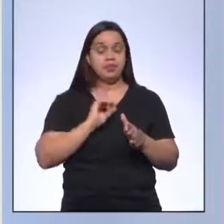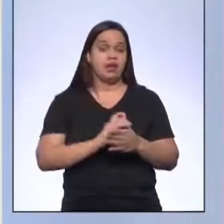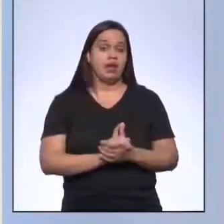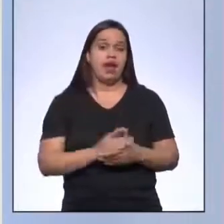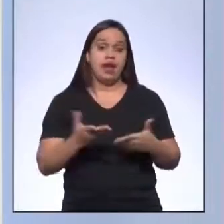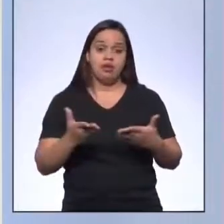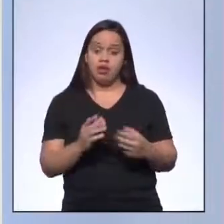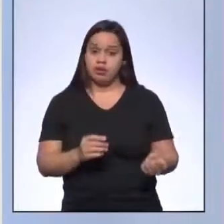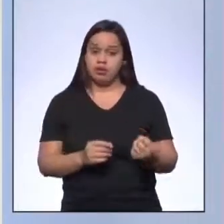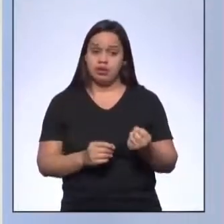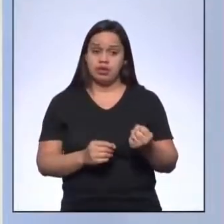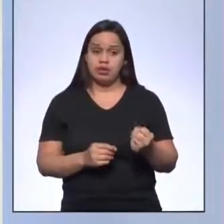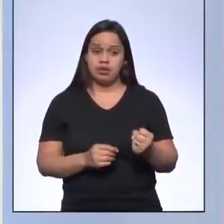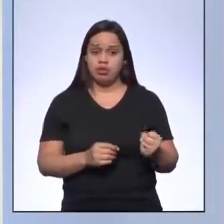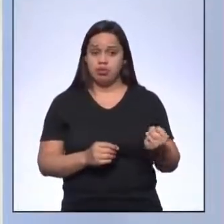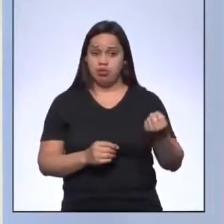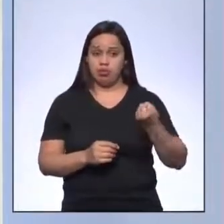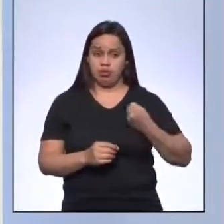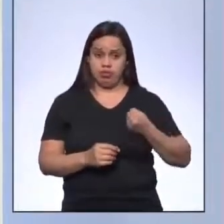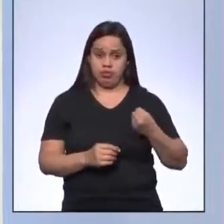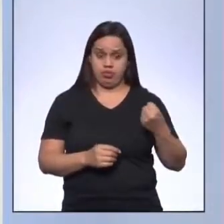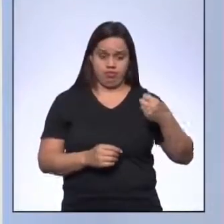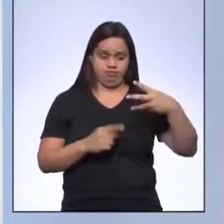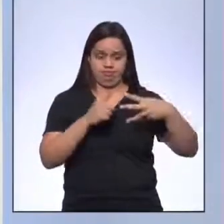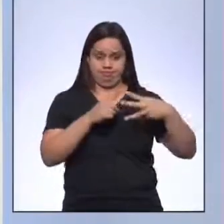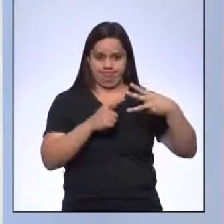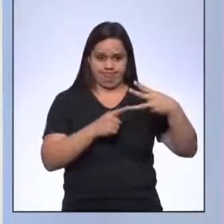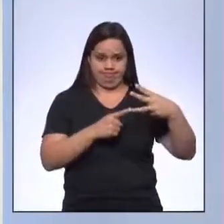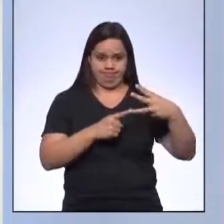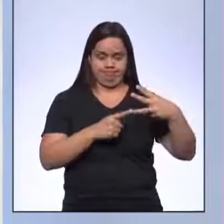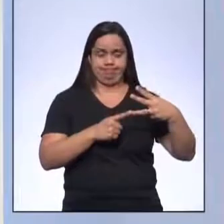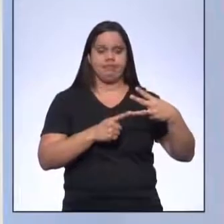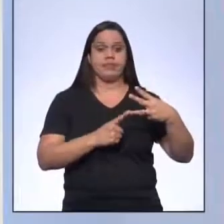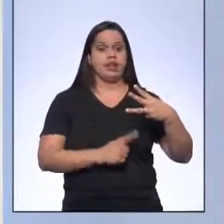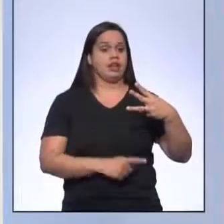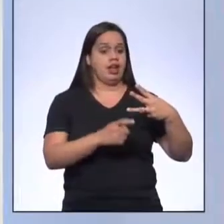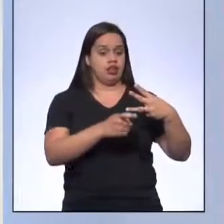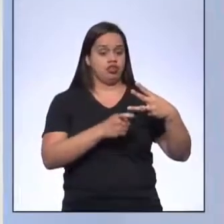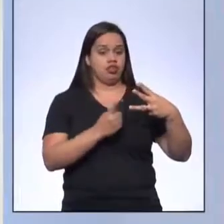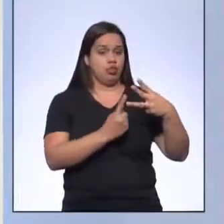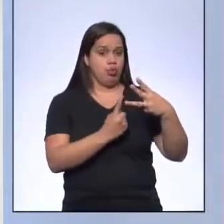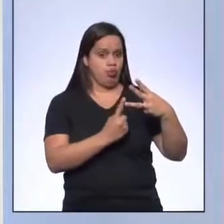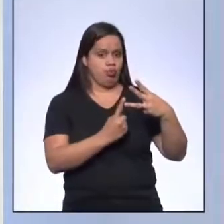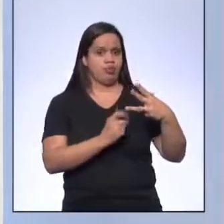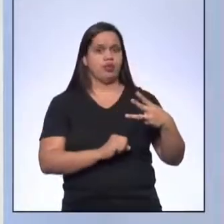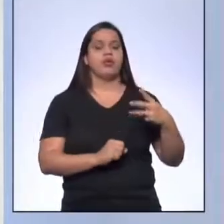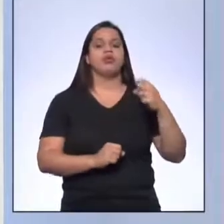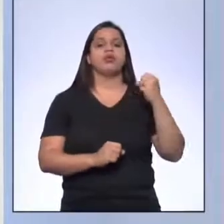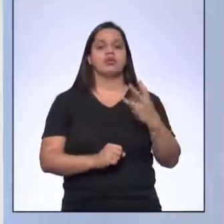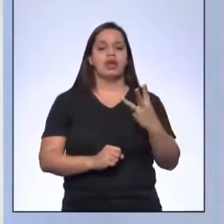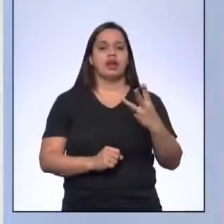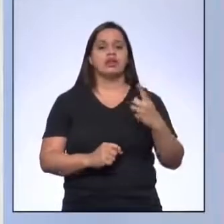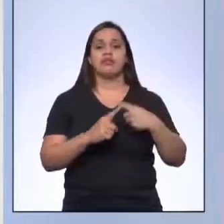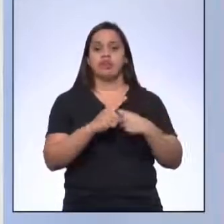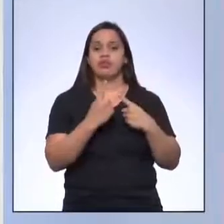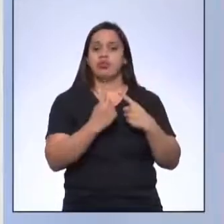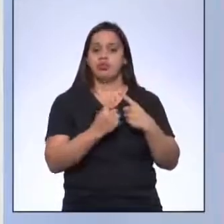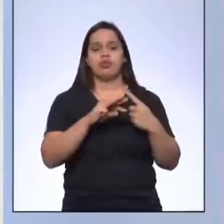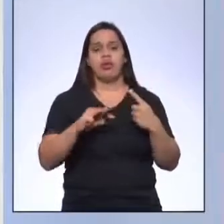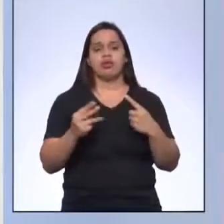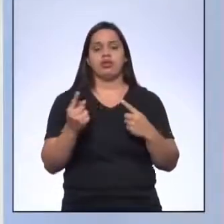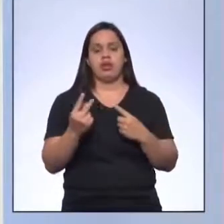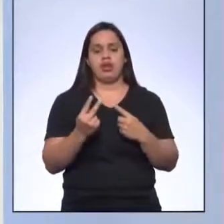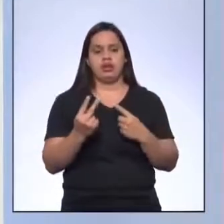terceiro valor x vale um tenho três vezes o x que é um três vezes 13